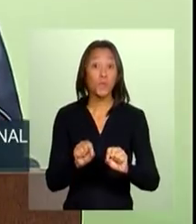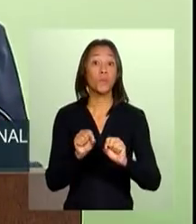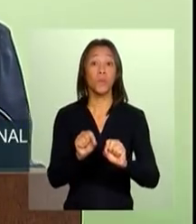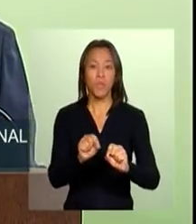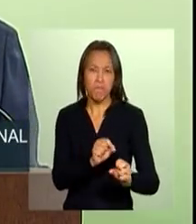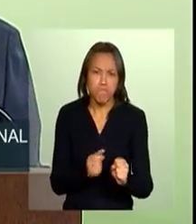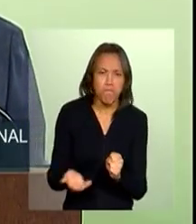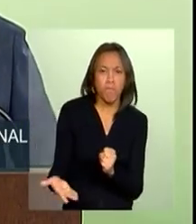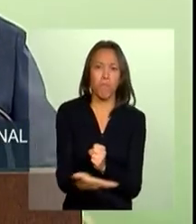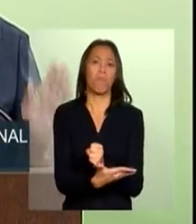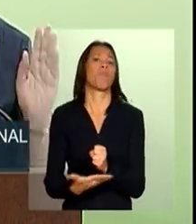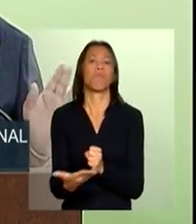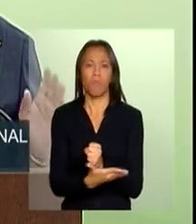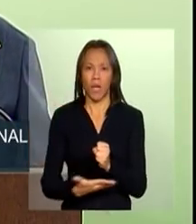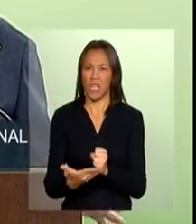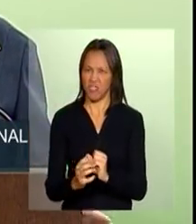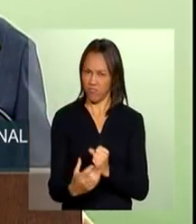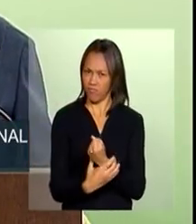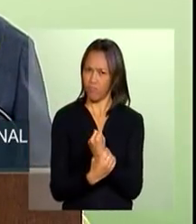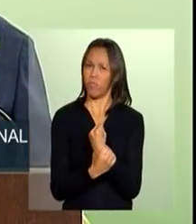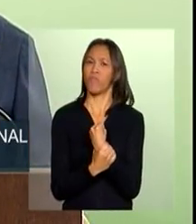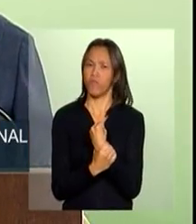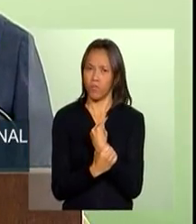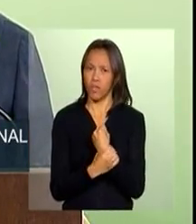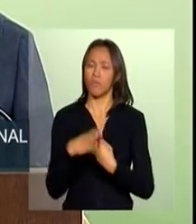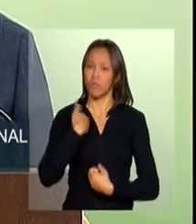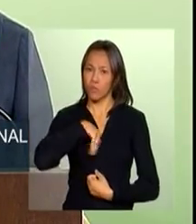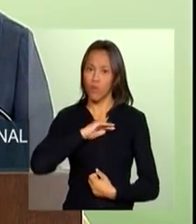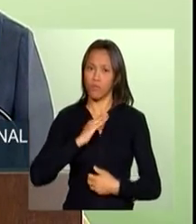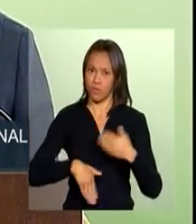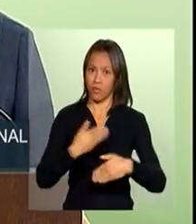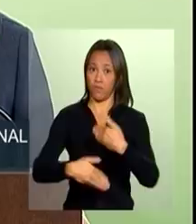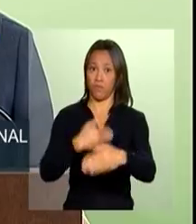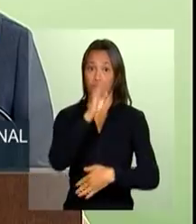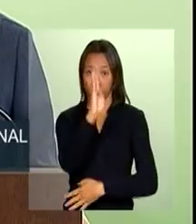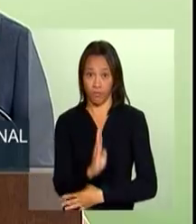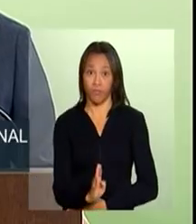as bases sólidas do nosso desenvolvimento.